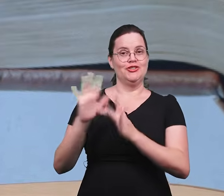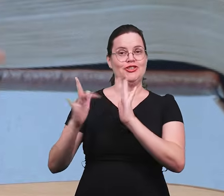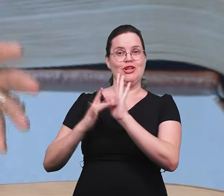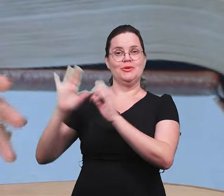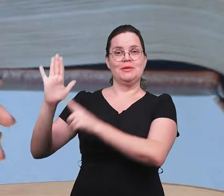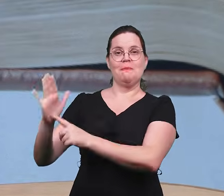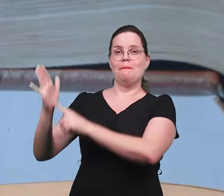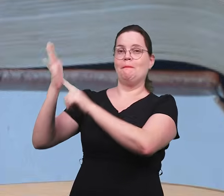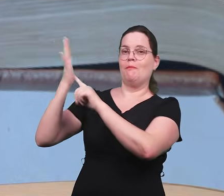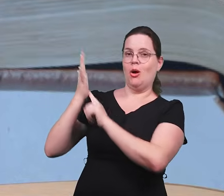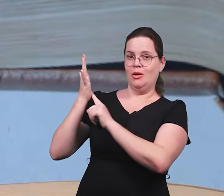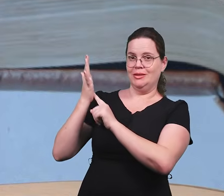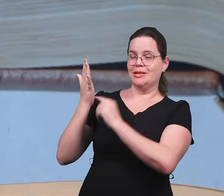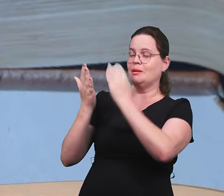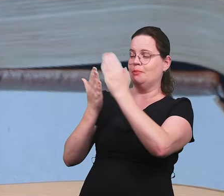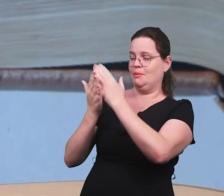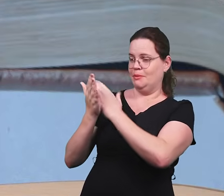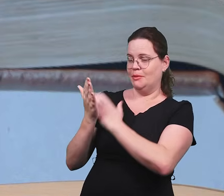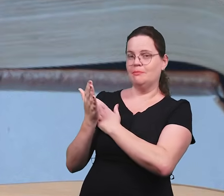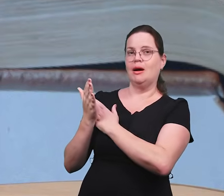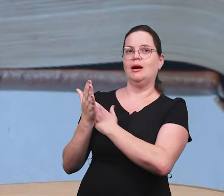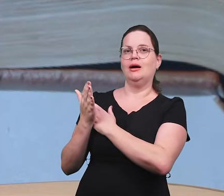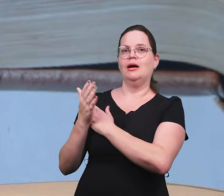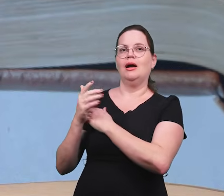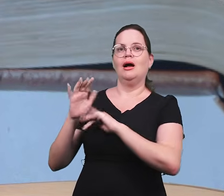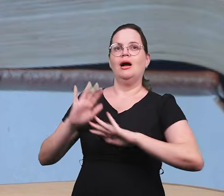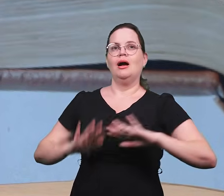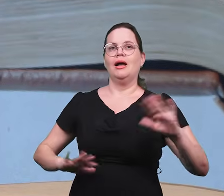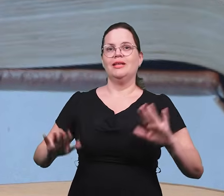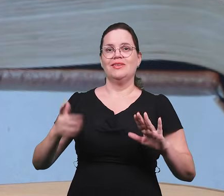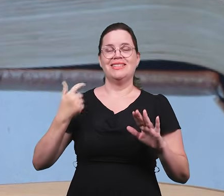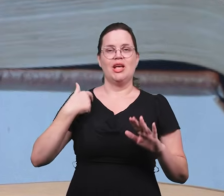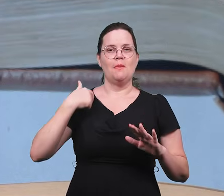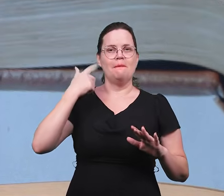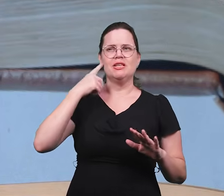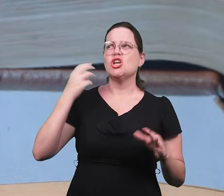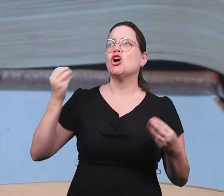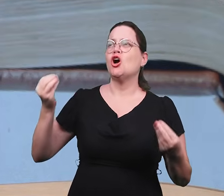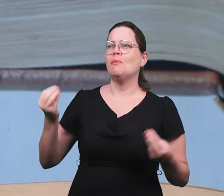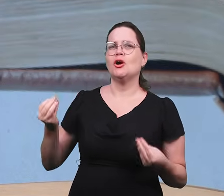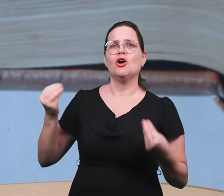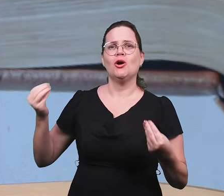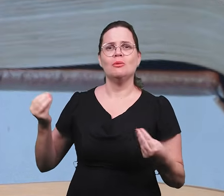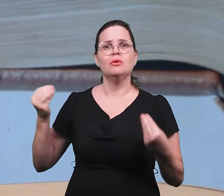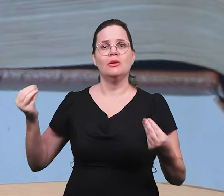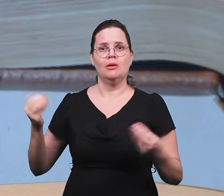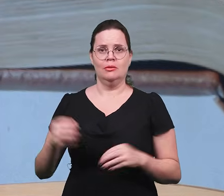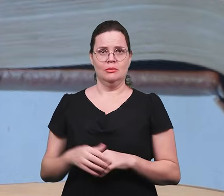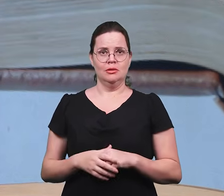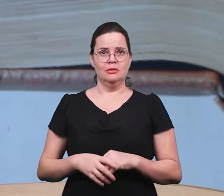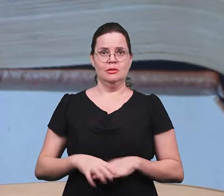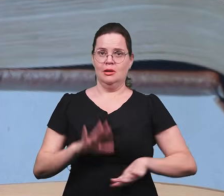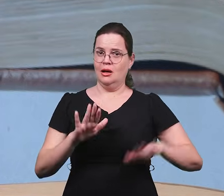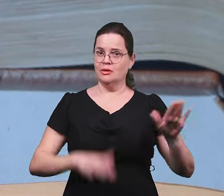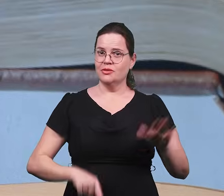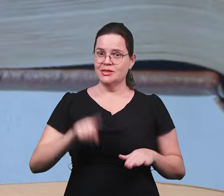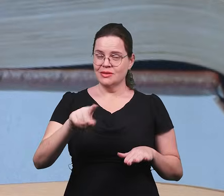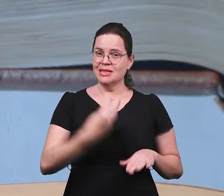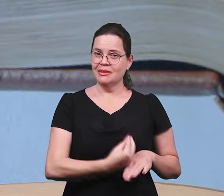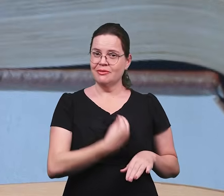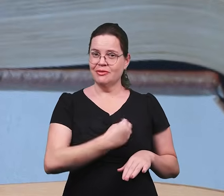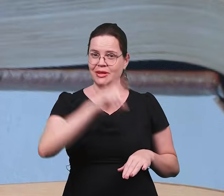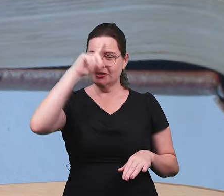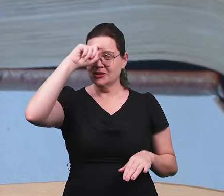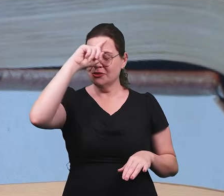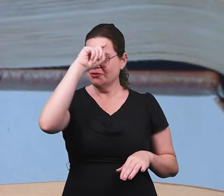nossa dificuldade. Vamos relembrar que era meio-dia, sol a pino. Então, às vezes você está no momento da sua maior